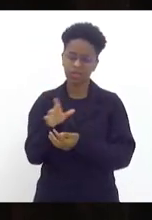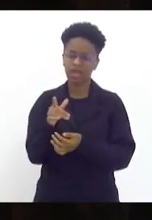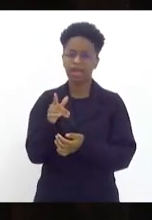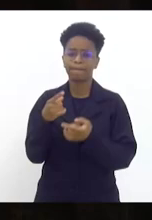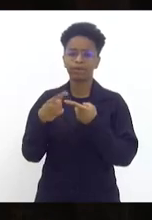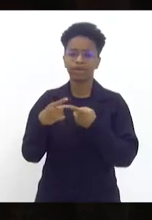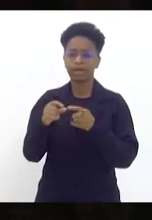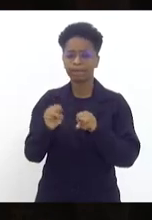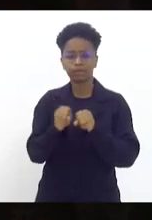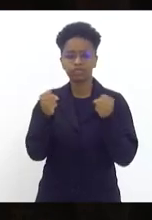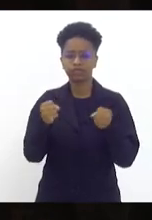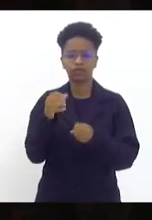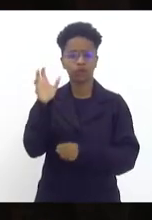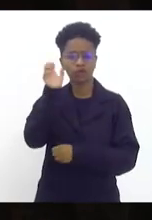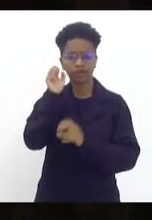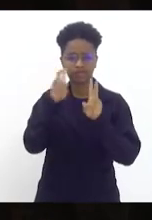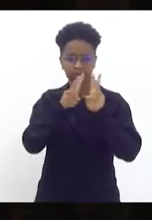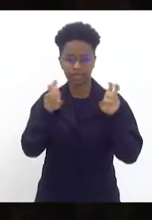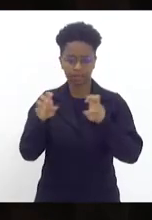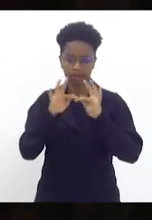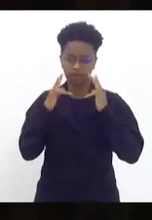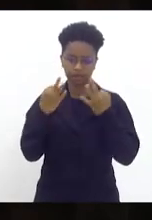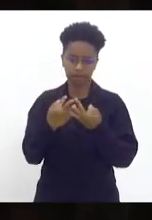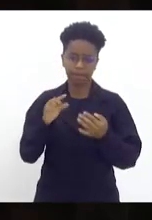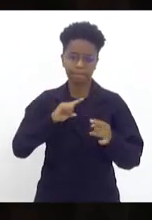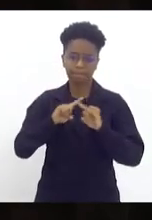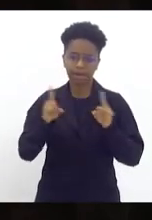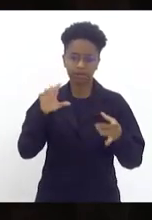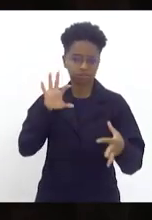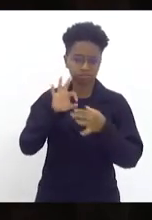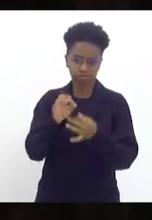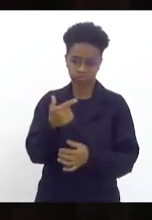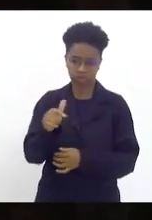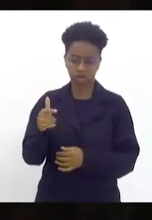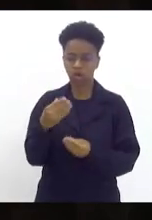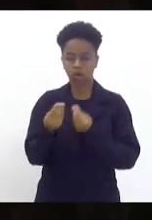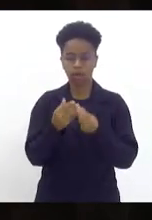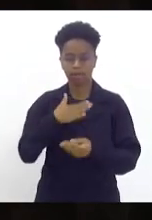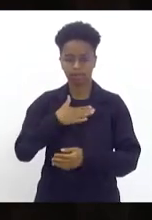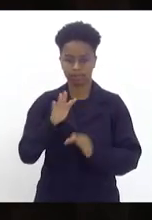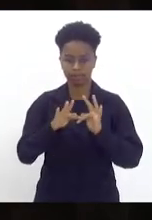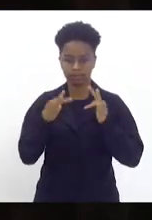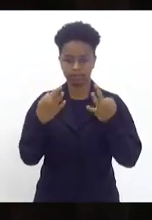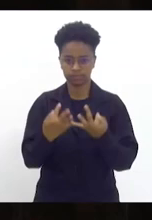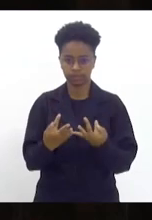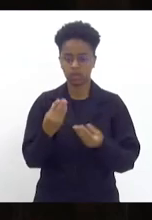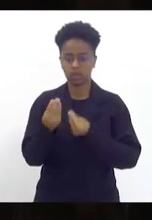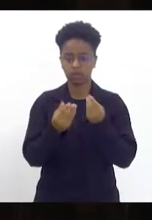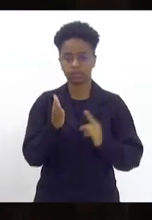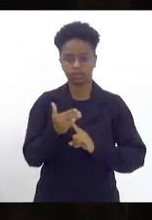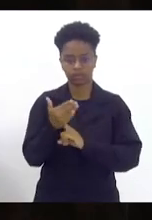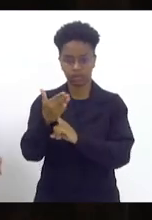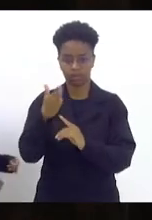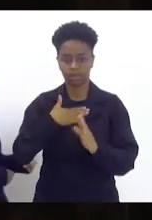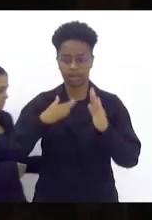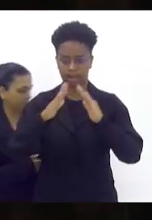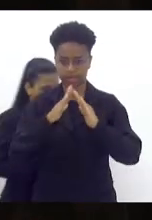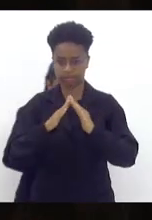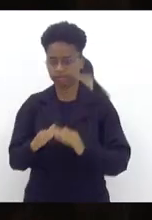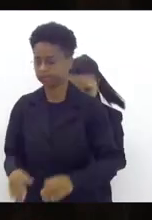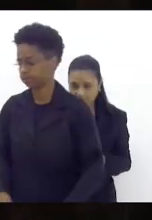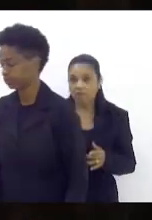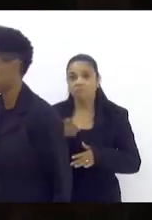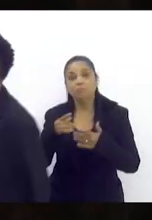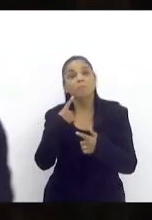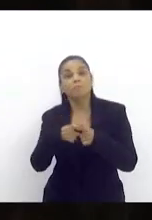tema de família e não pensar. Agora, quando eu falei o Reconnect, vocês não pensam? E a minha família? Como é que está a tecnologia na minha família? Como é que está? Então,